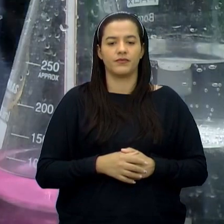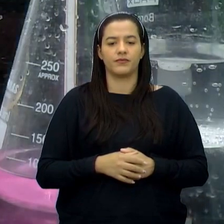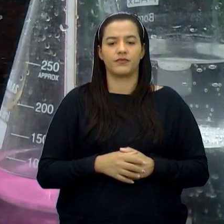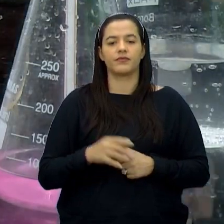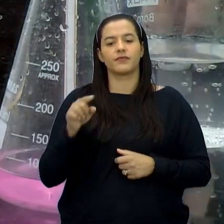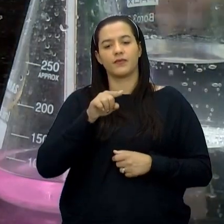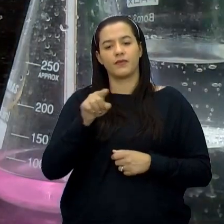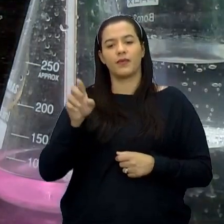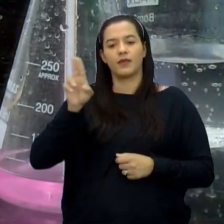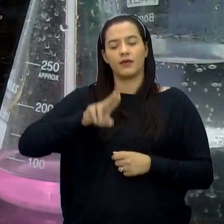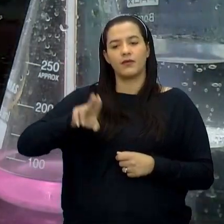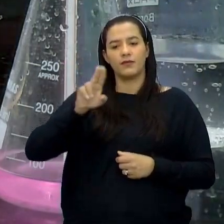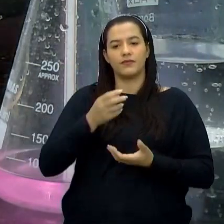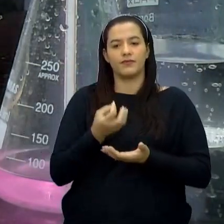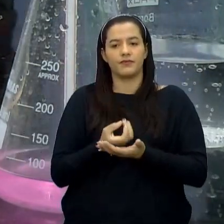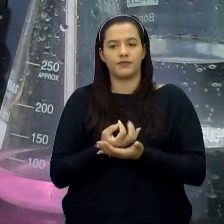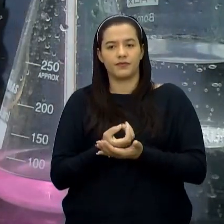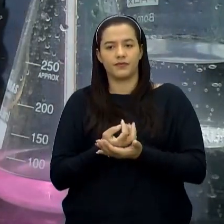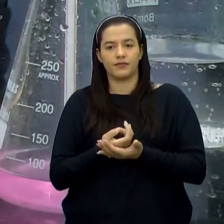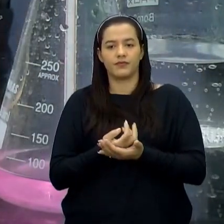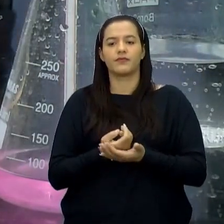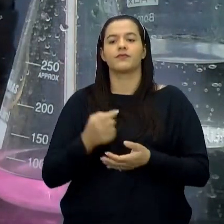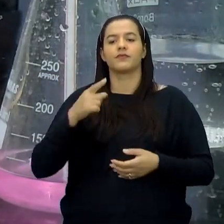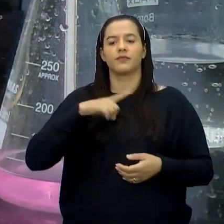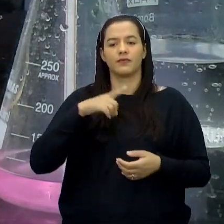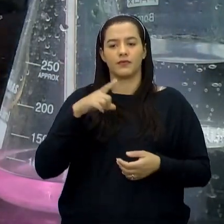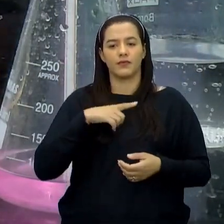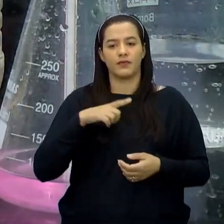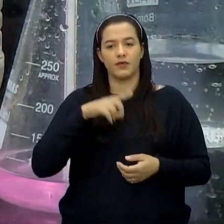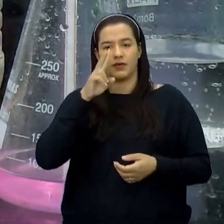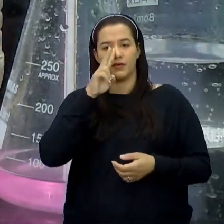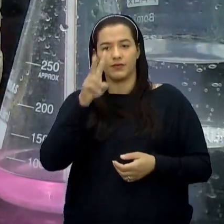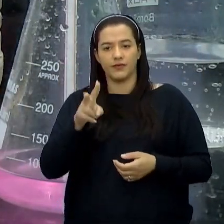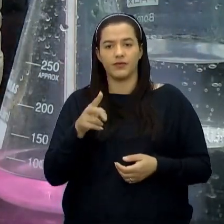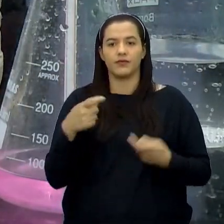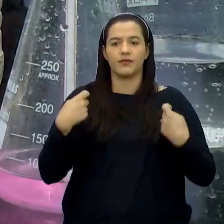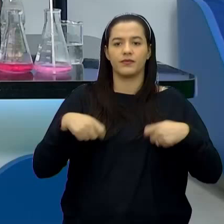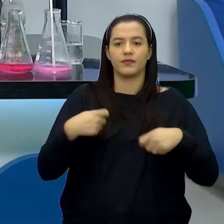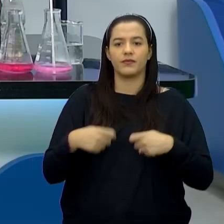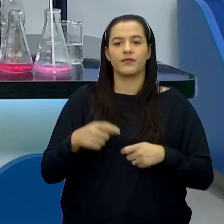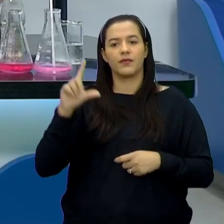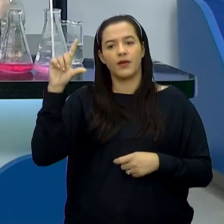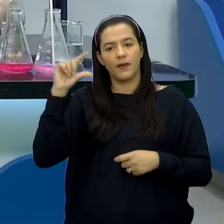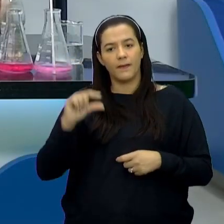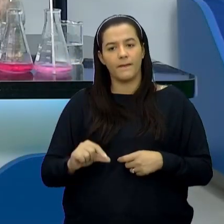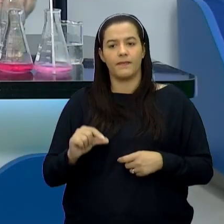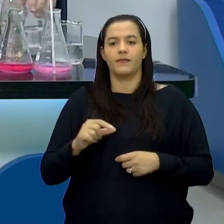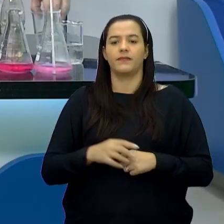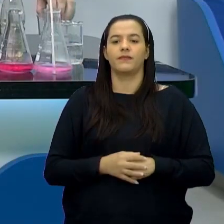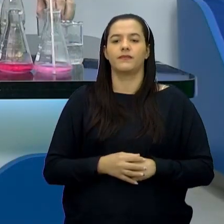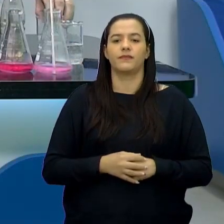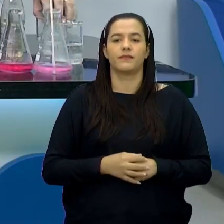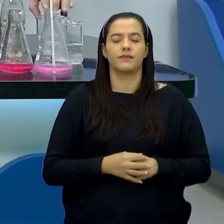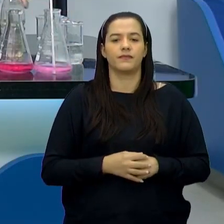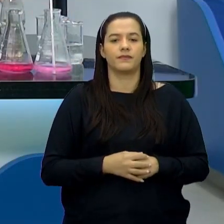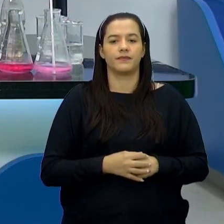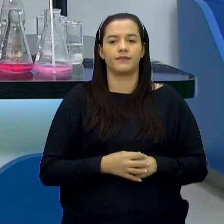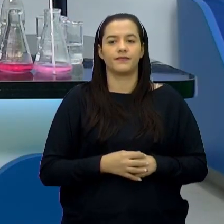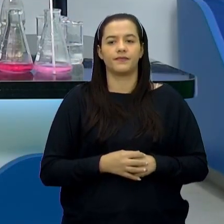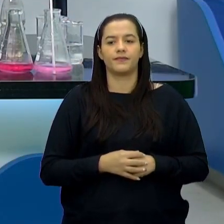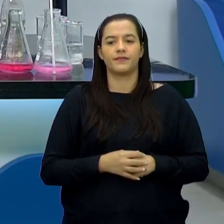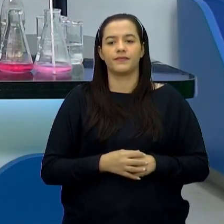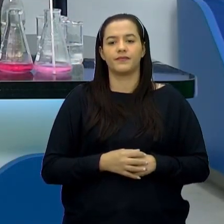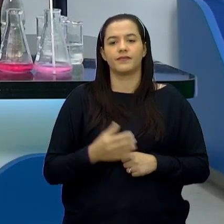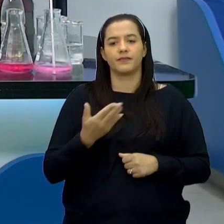você usa um ácido, esse ácido acético está bem concentrado, você tem que usar um pouquinho menos concentrado. E